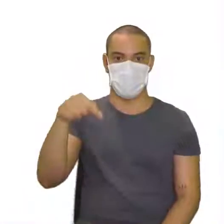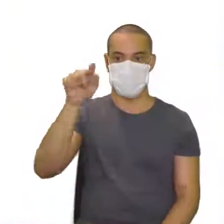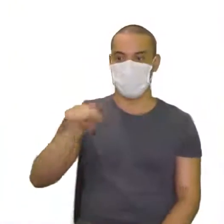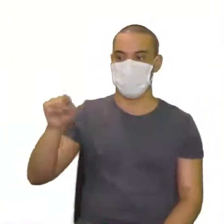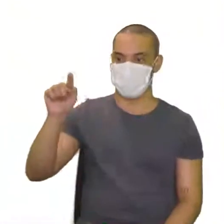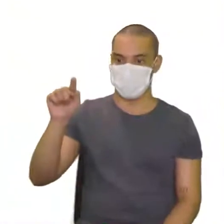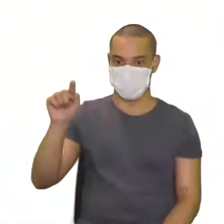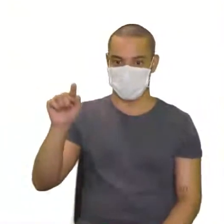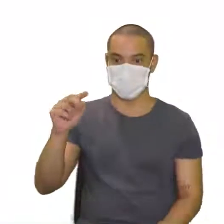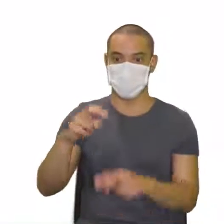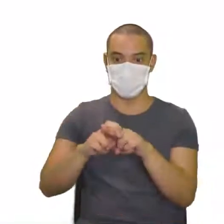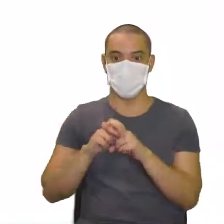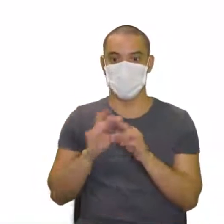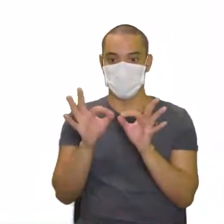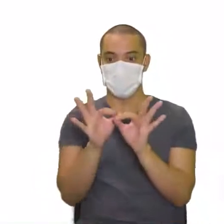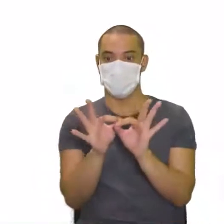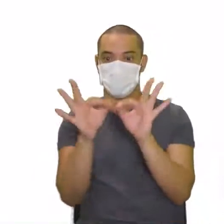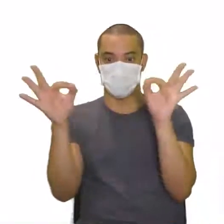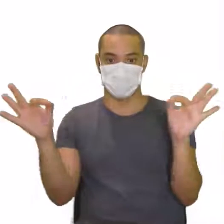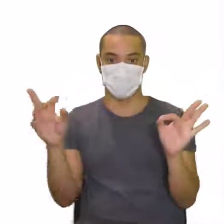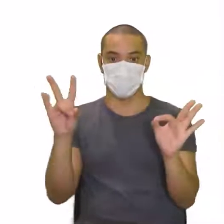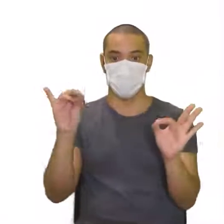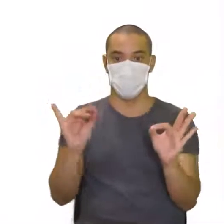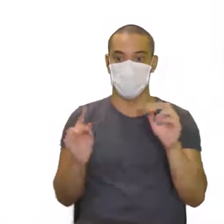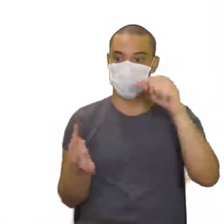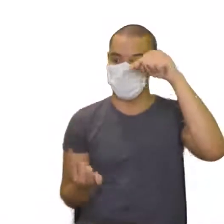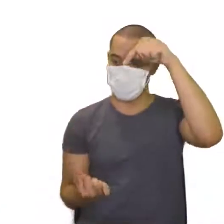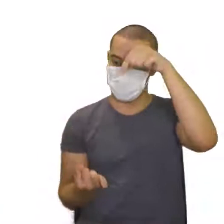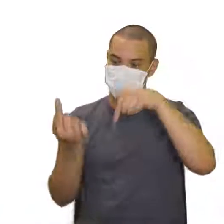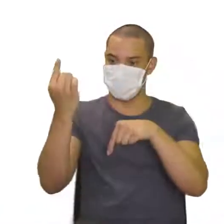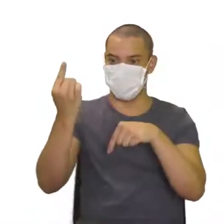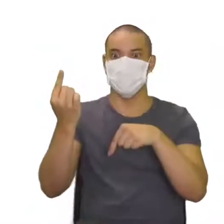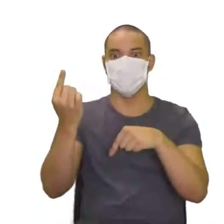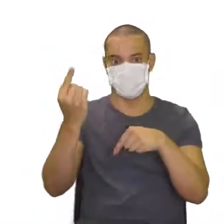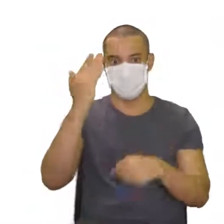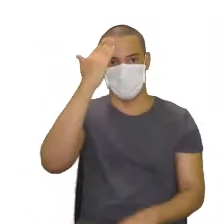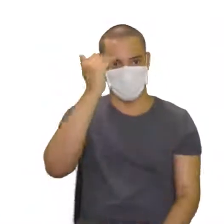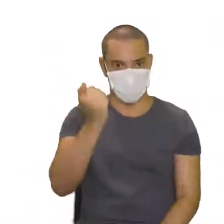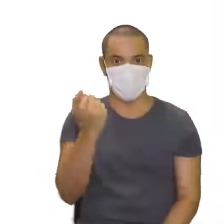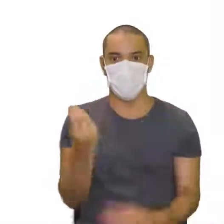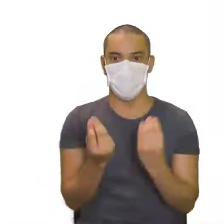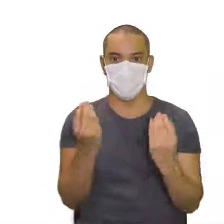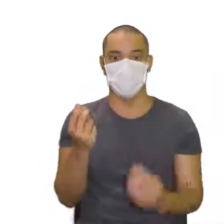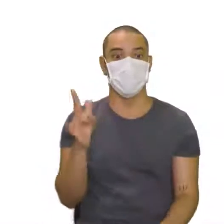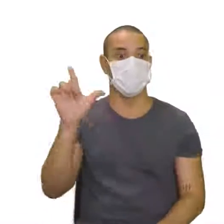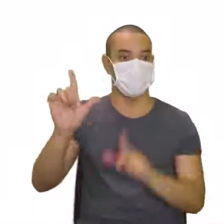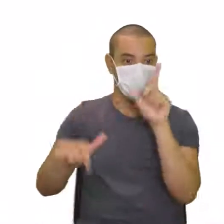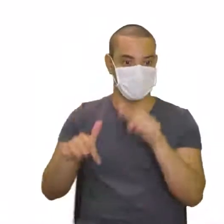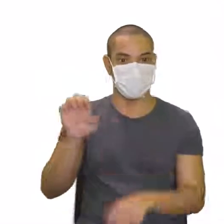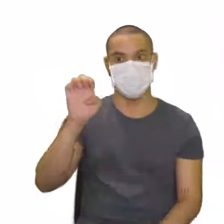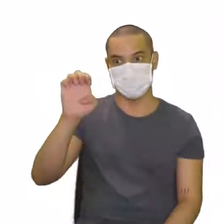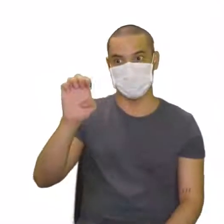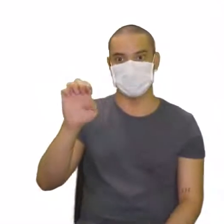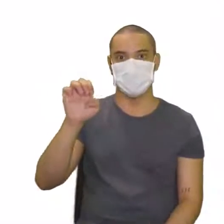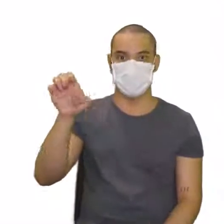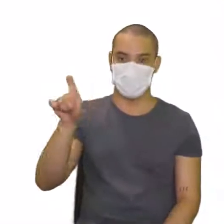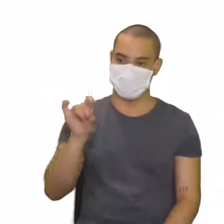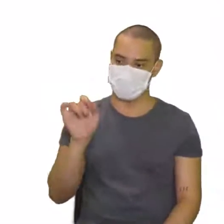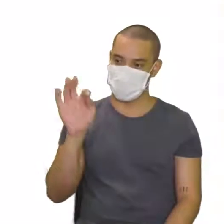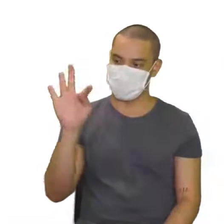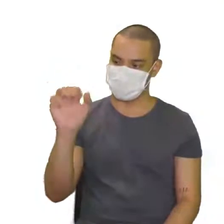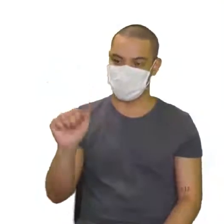estou aqui aumentando a distância até o fio, eu vou diminuir o campo e vamos ficar aqui com a letra E de